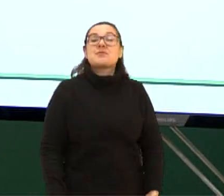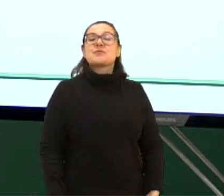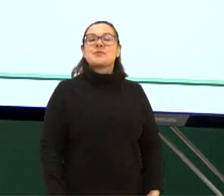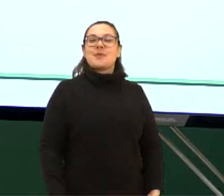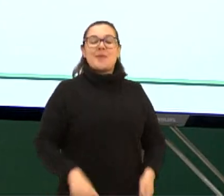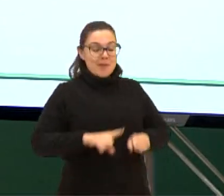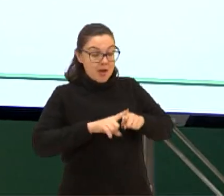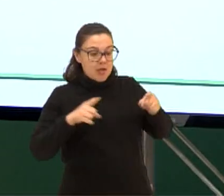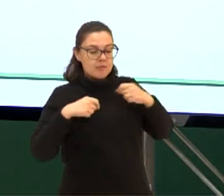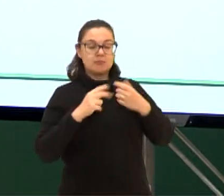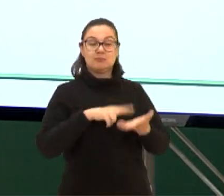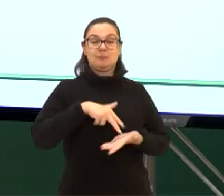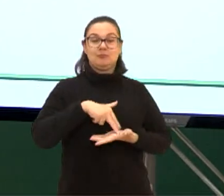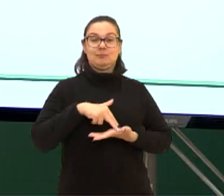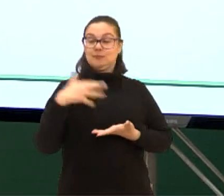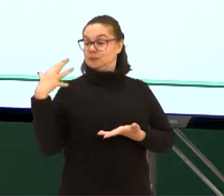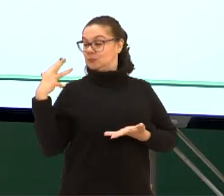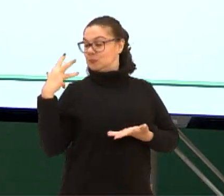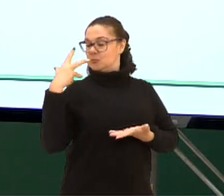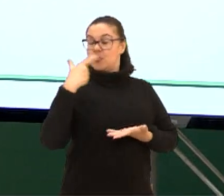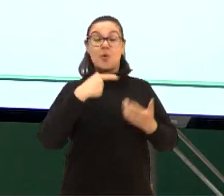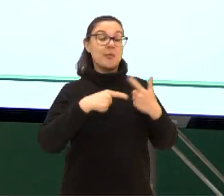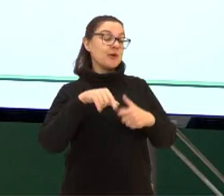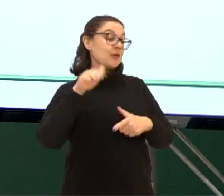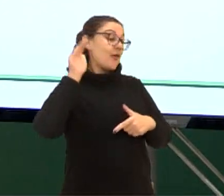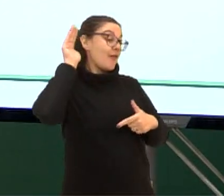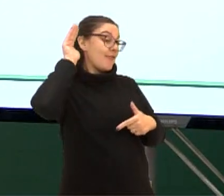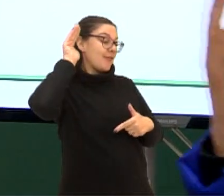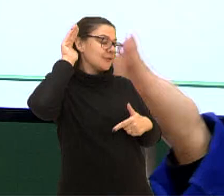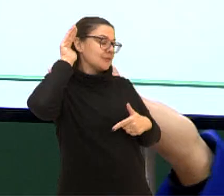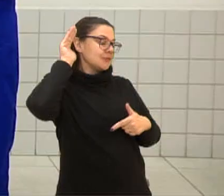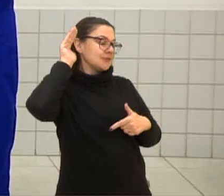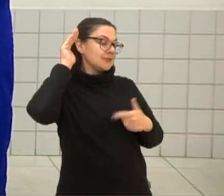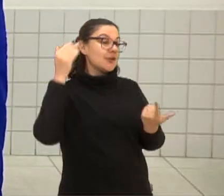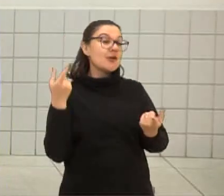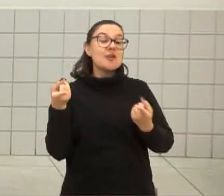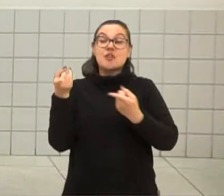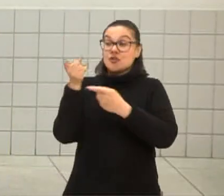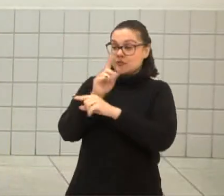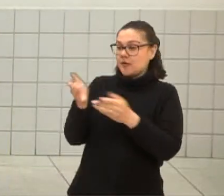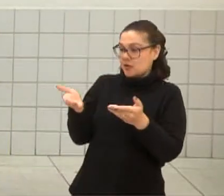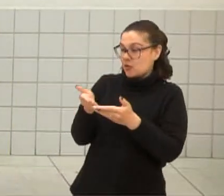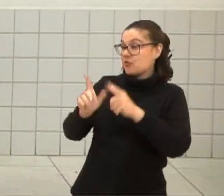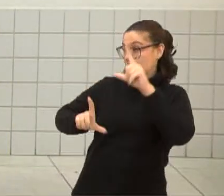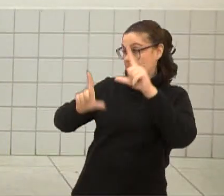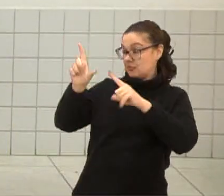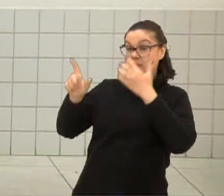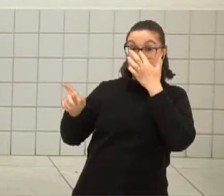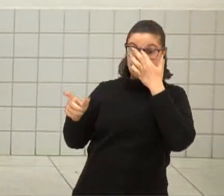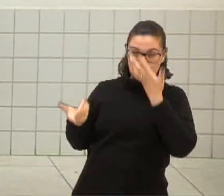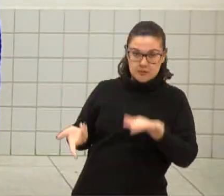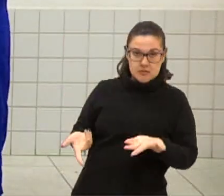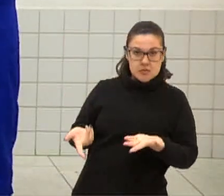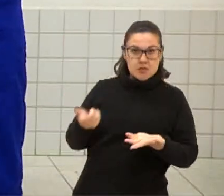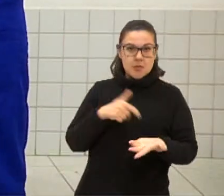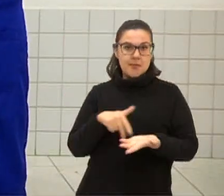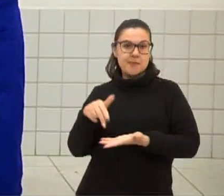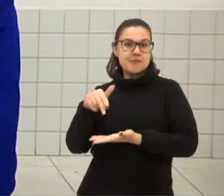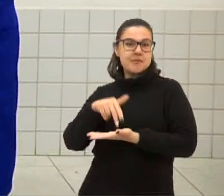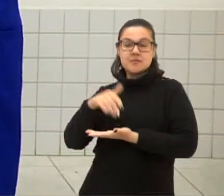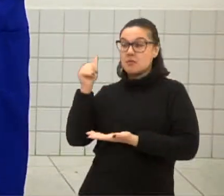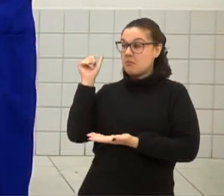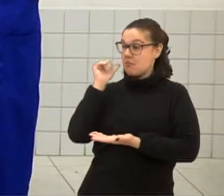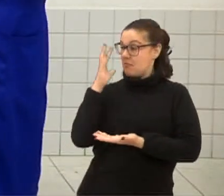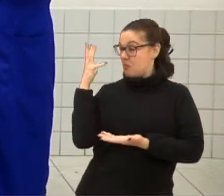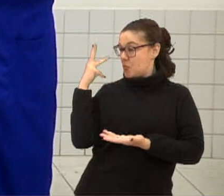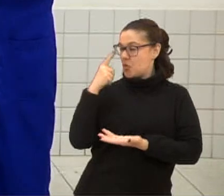e interpretar um galã. Exatamente. Porque as pessoas só estão ouvindo a sua voz. Diferente que a gente tem na questão da televisão, né? Que para fazer a mocinha,